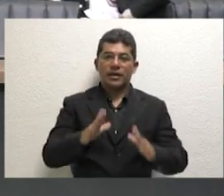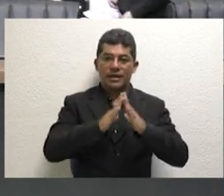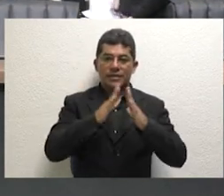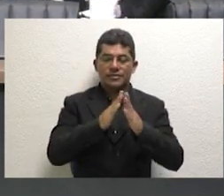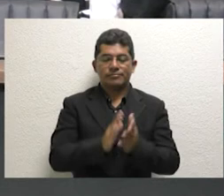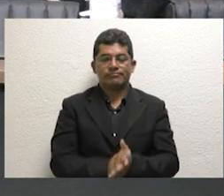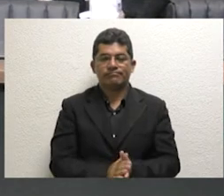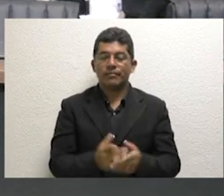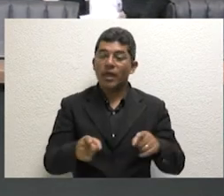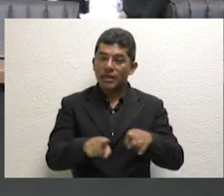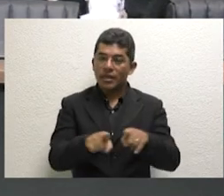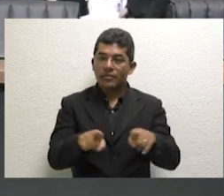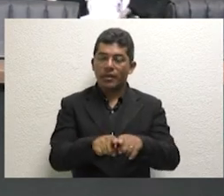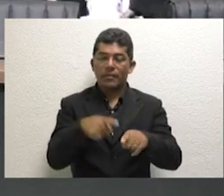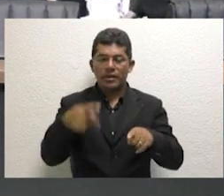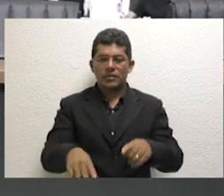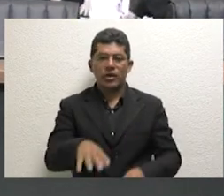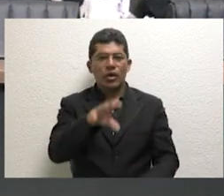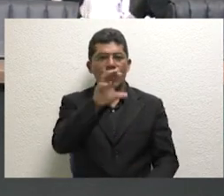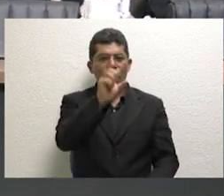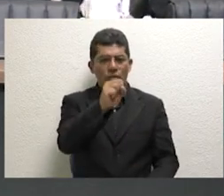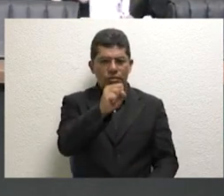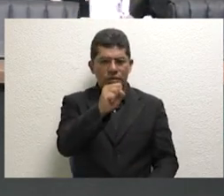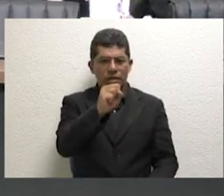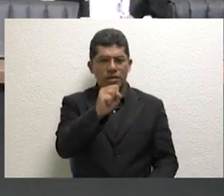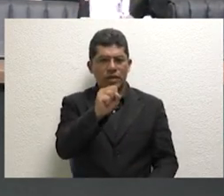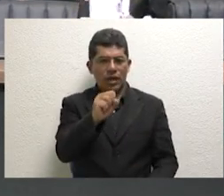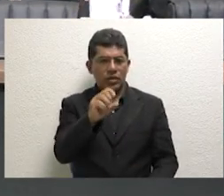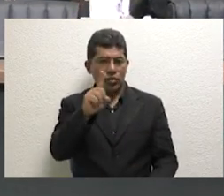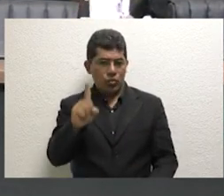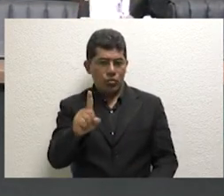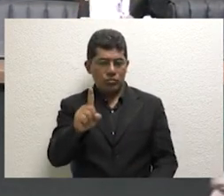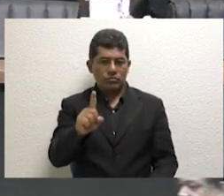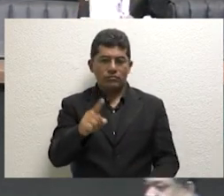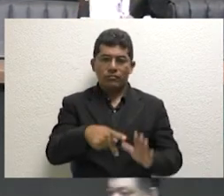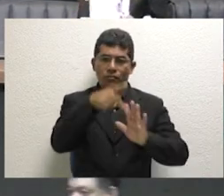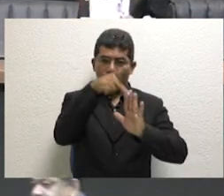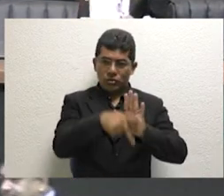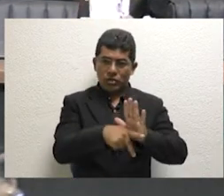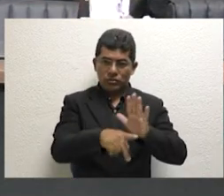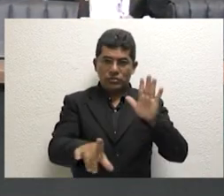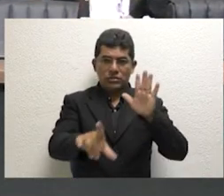temos sob a mesa 81 projetos de lei